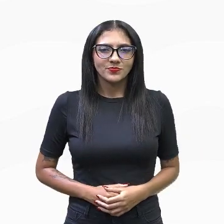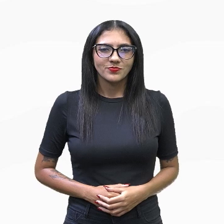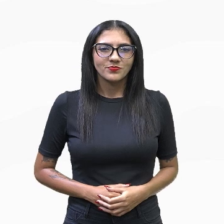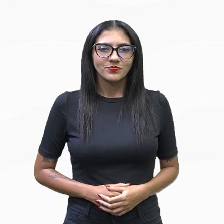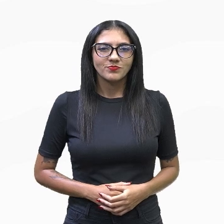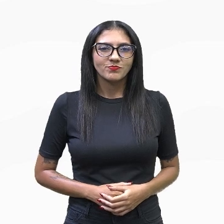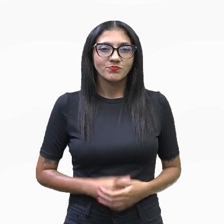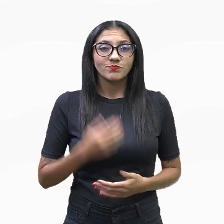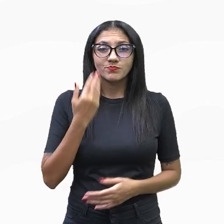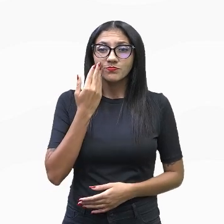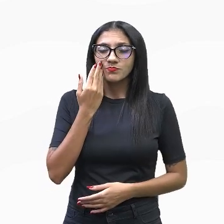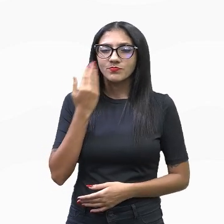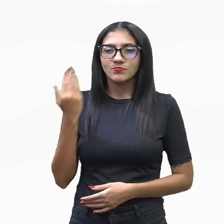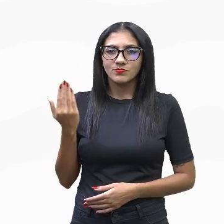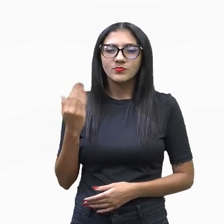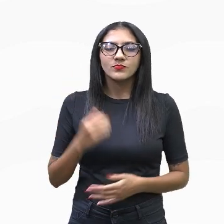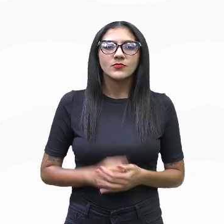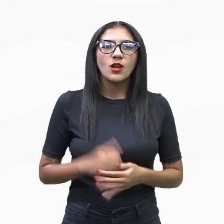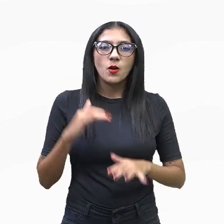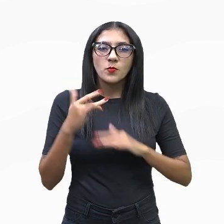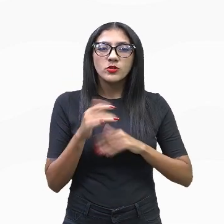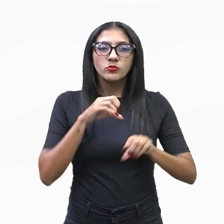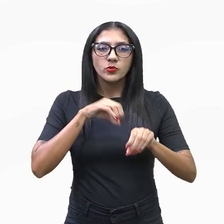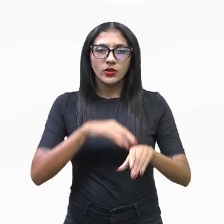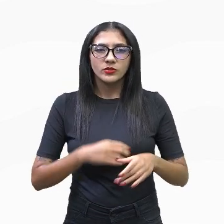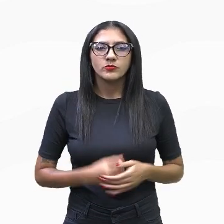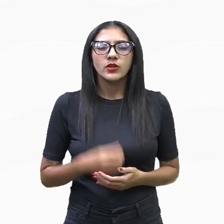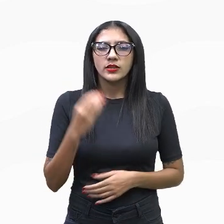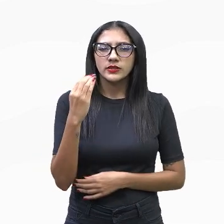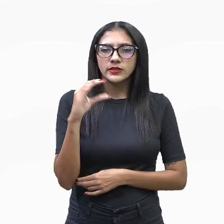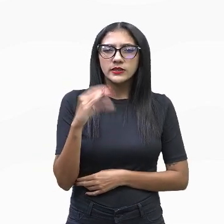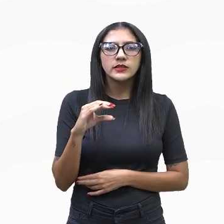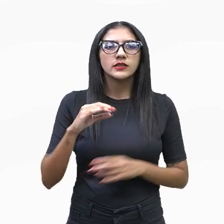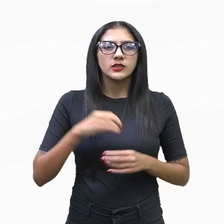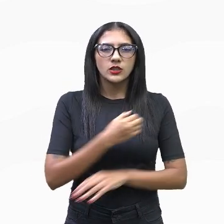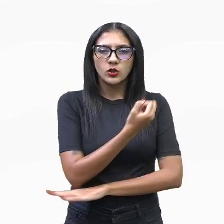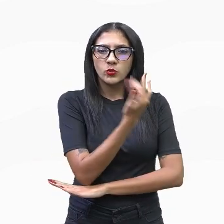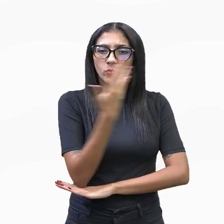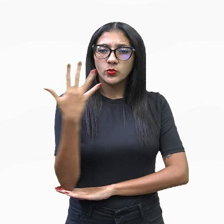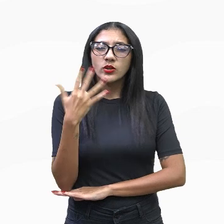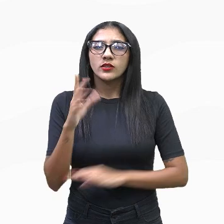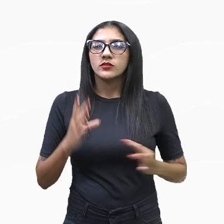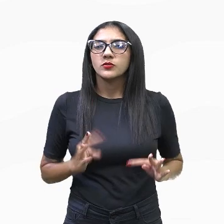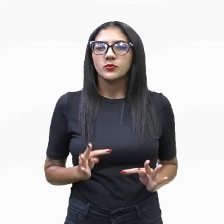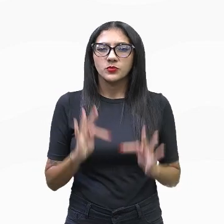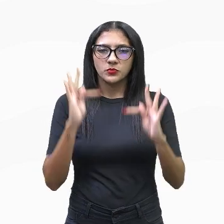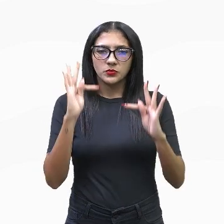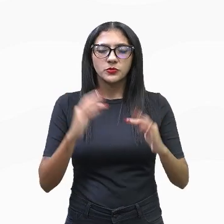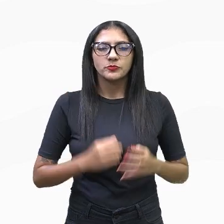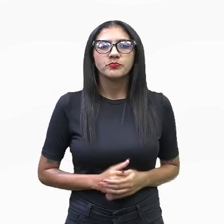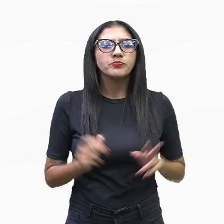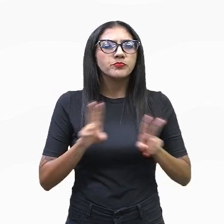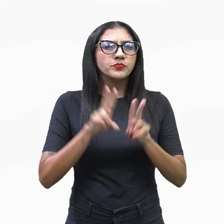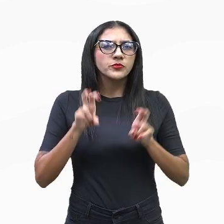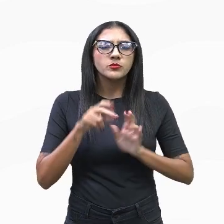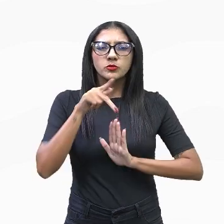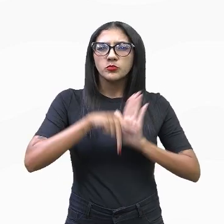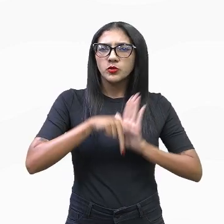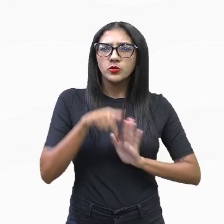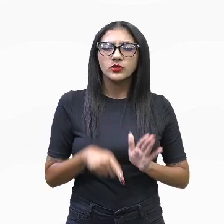A mídia e a educação, ciências da natureza e suas tecnologias. E o tema do projeto,